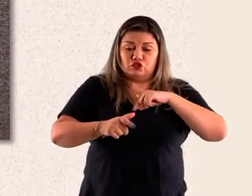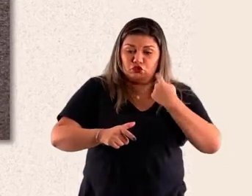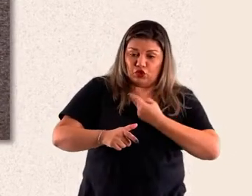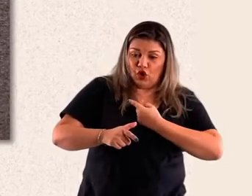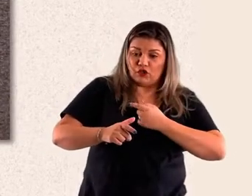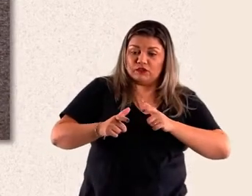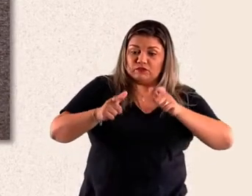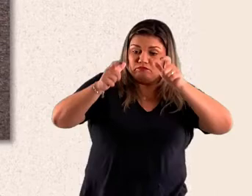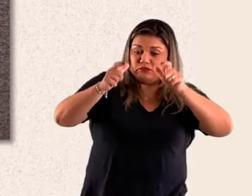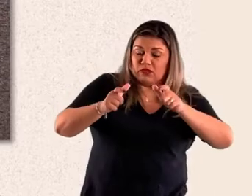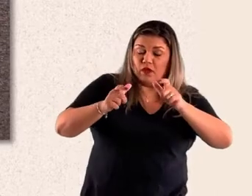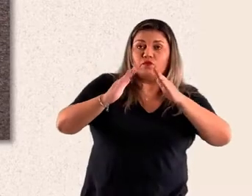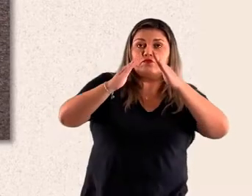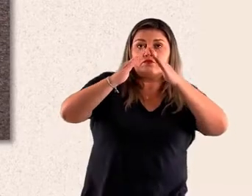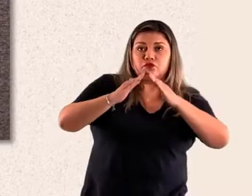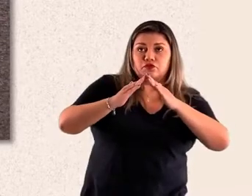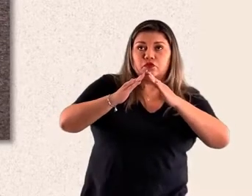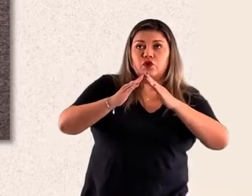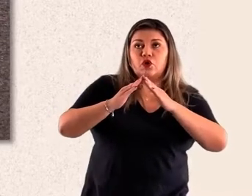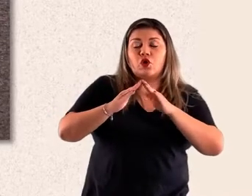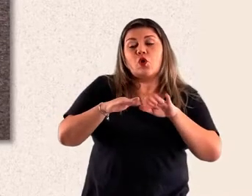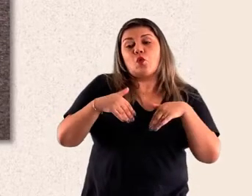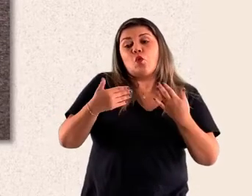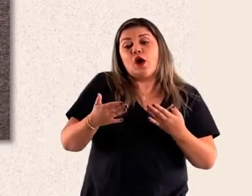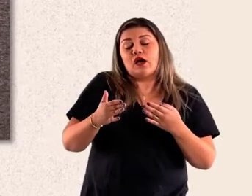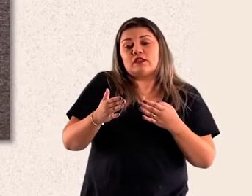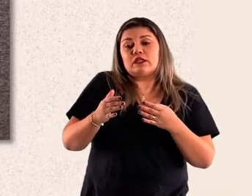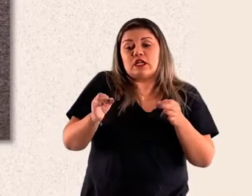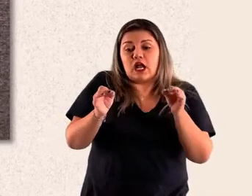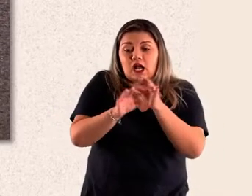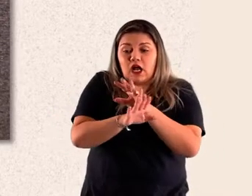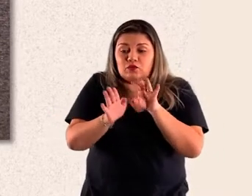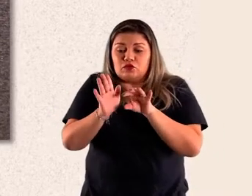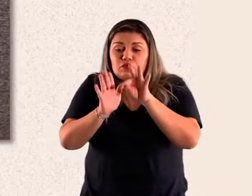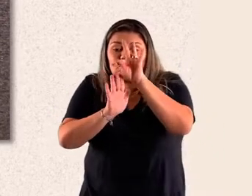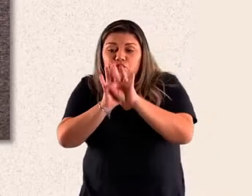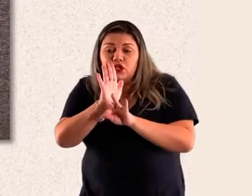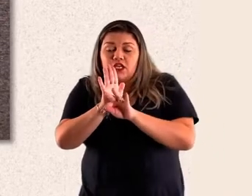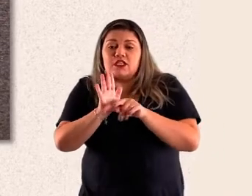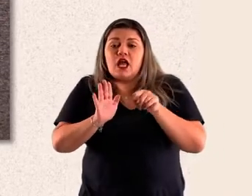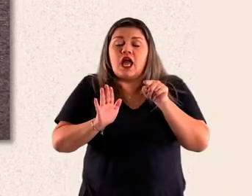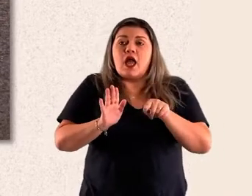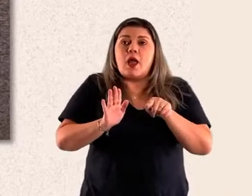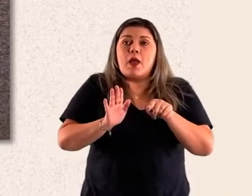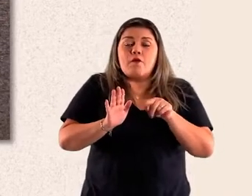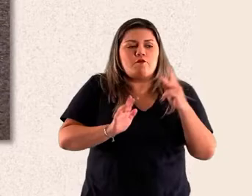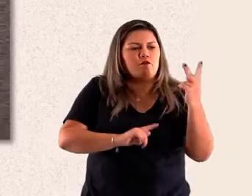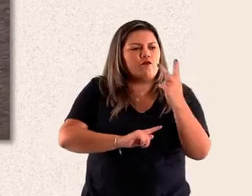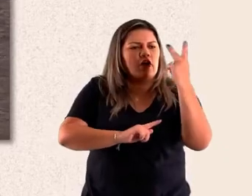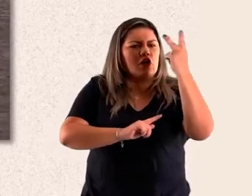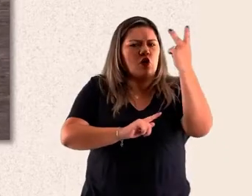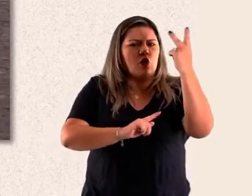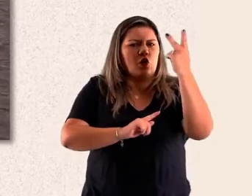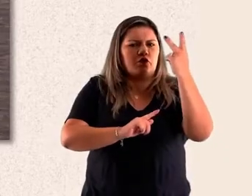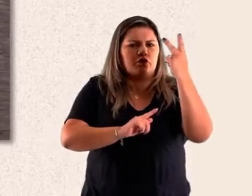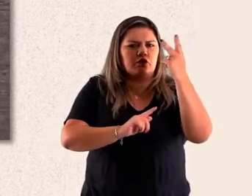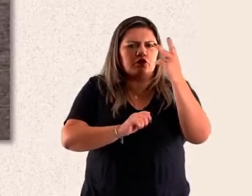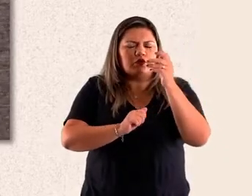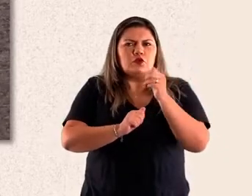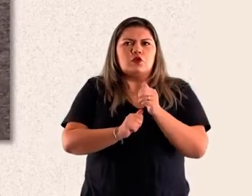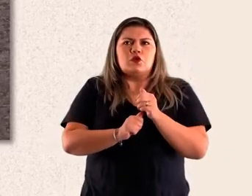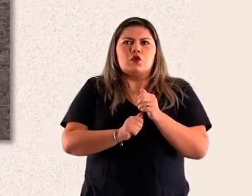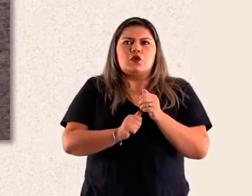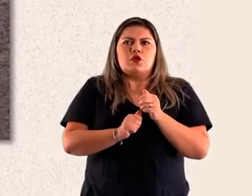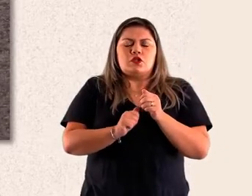a nossa casa então quando ele conclui dizendo que ética é o conjunto de princípios e valores da nossa conduta na vida junta